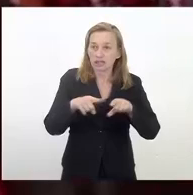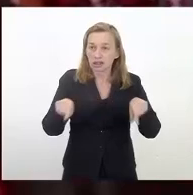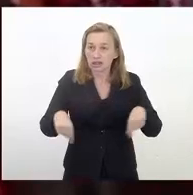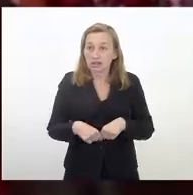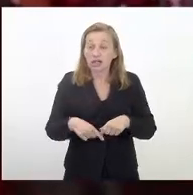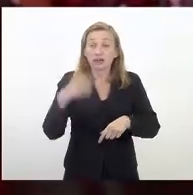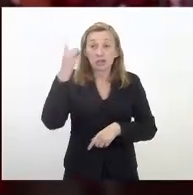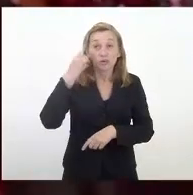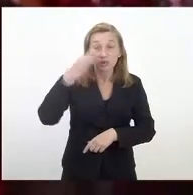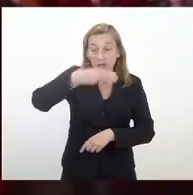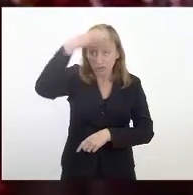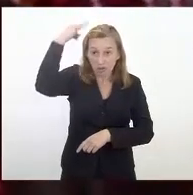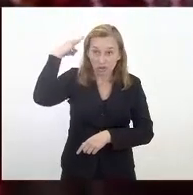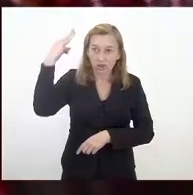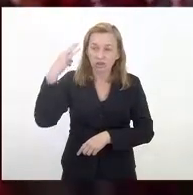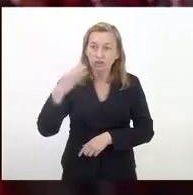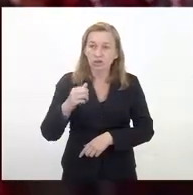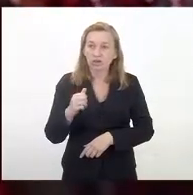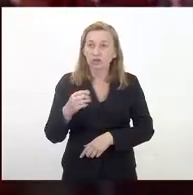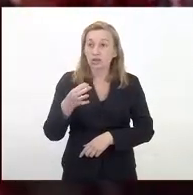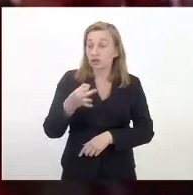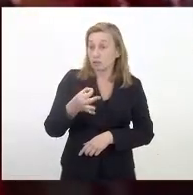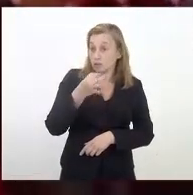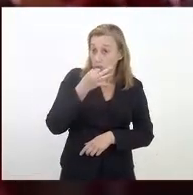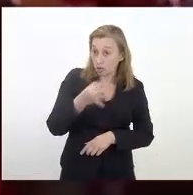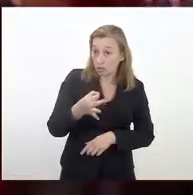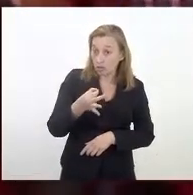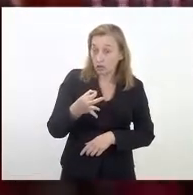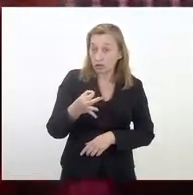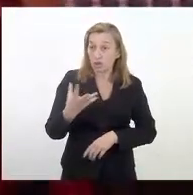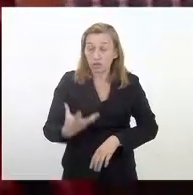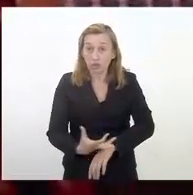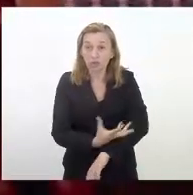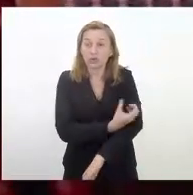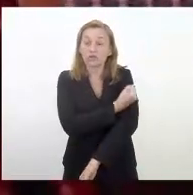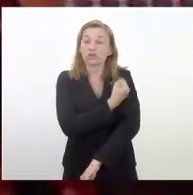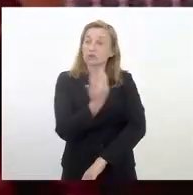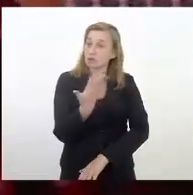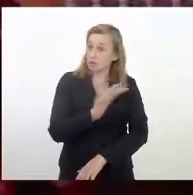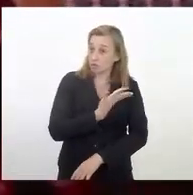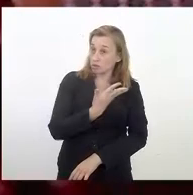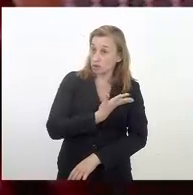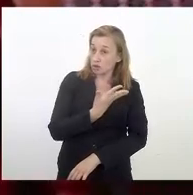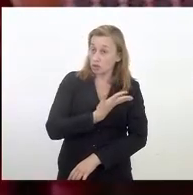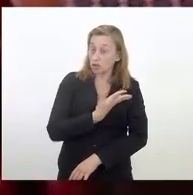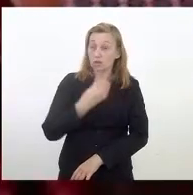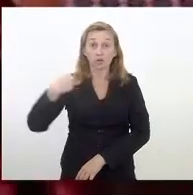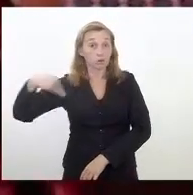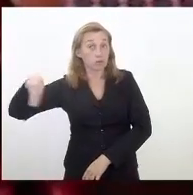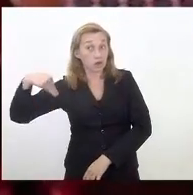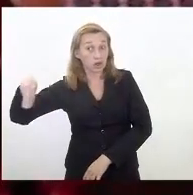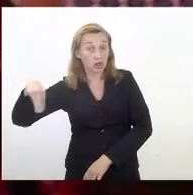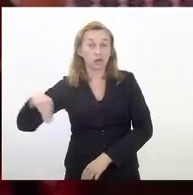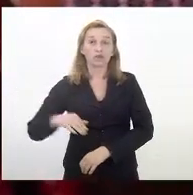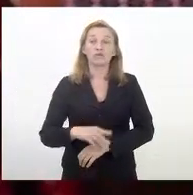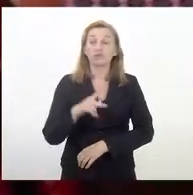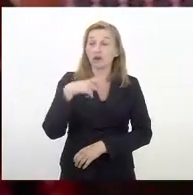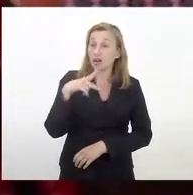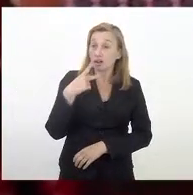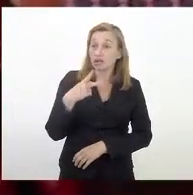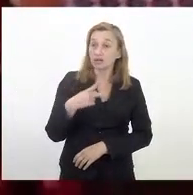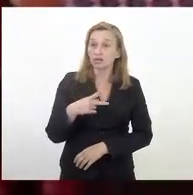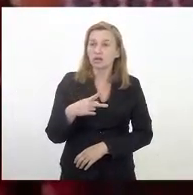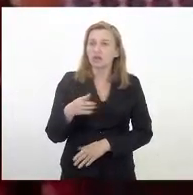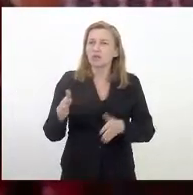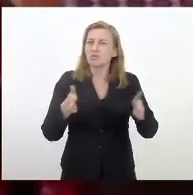Márcio Pacheco alusão ao depoimento emocionado do nosso companheiro deputado Carlos minc sobre os